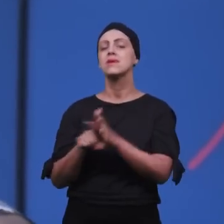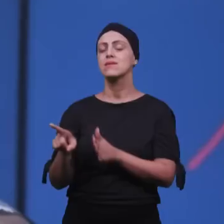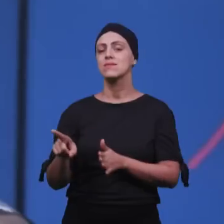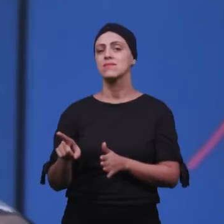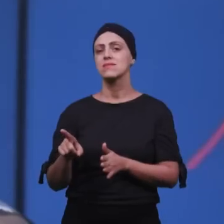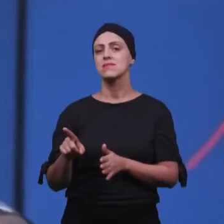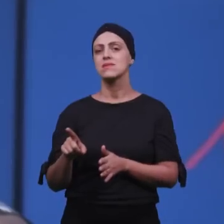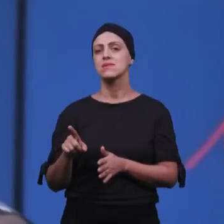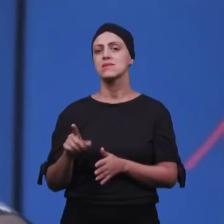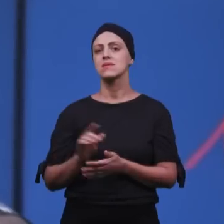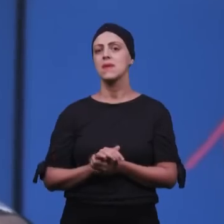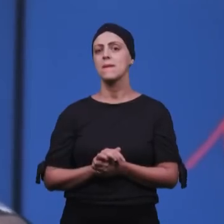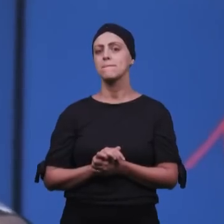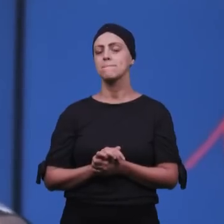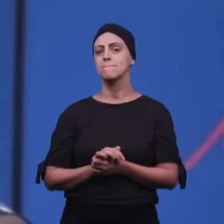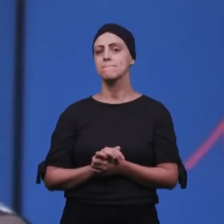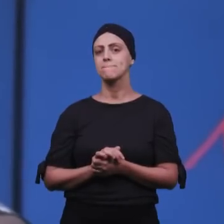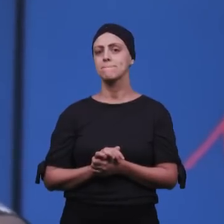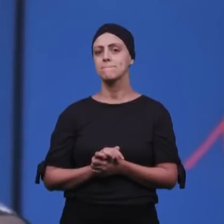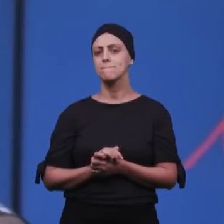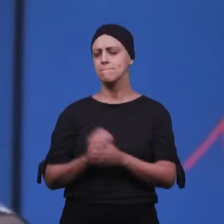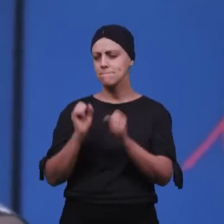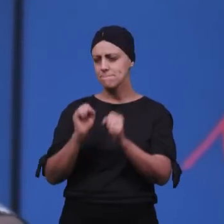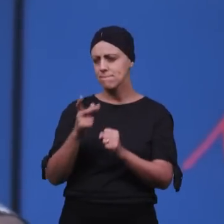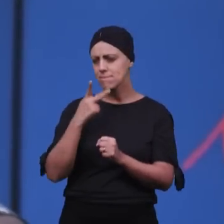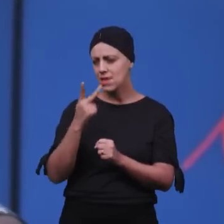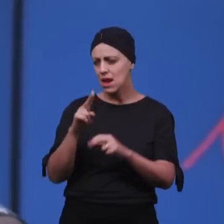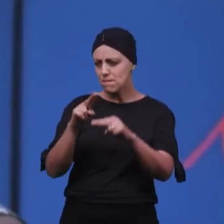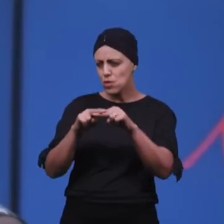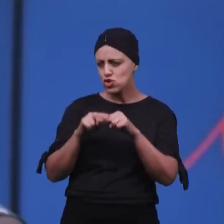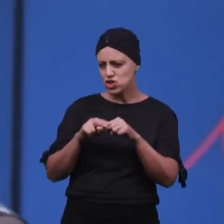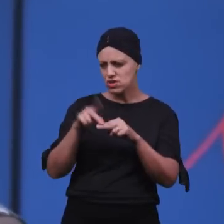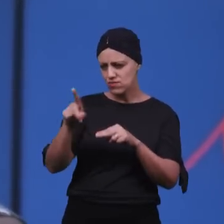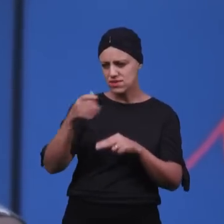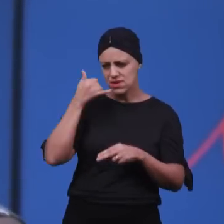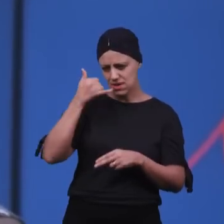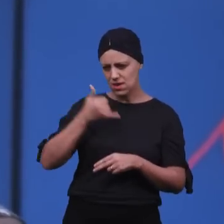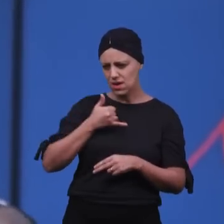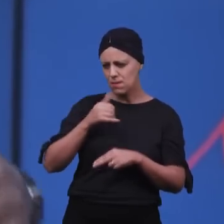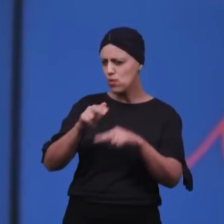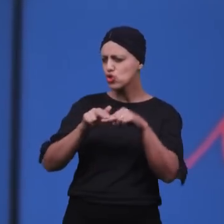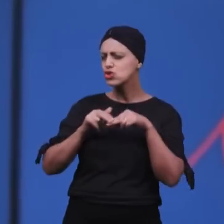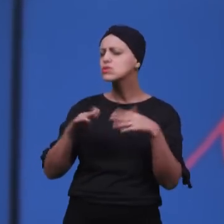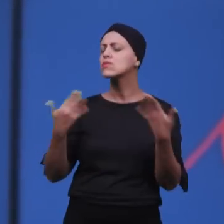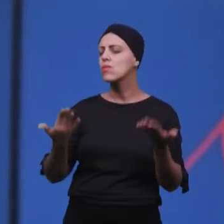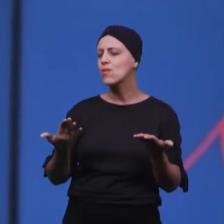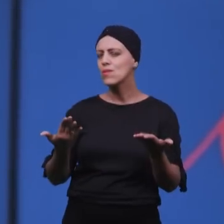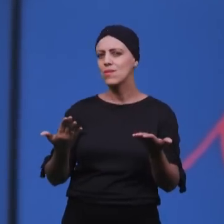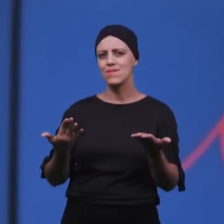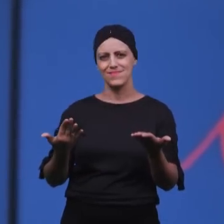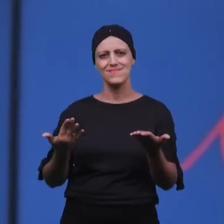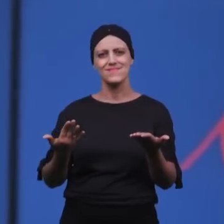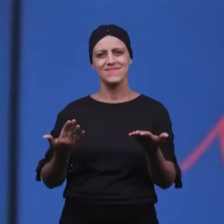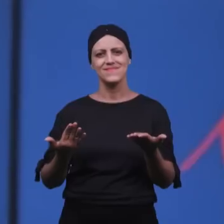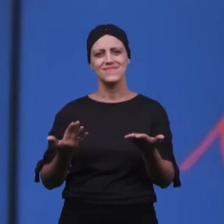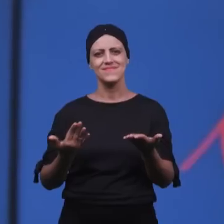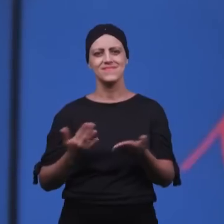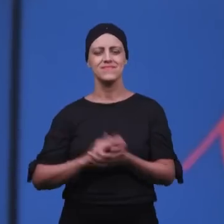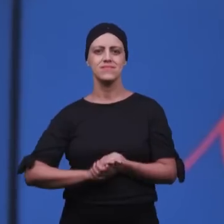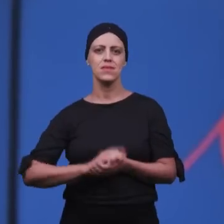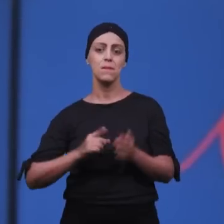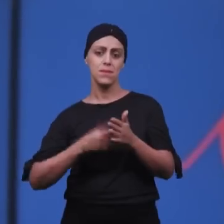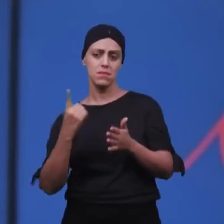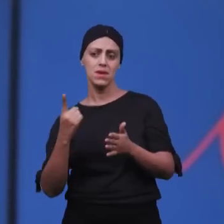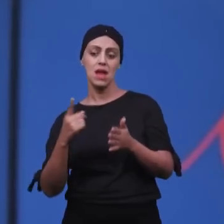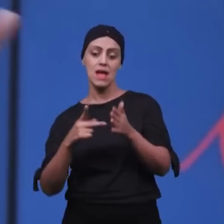por educação, você pode me dizer qual o motivo da sua ligação? Então, a primeira vez. Já a segunda,